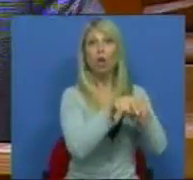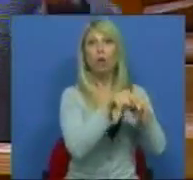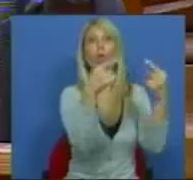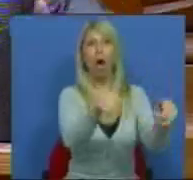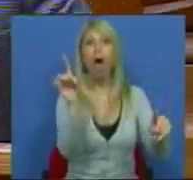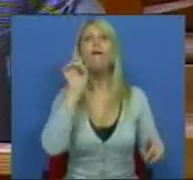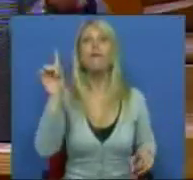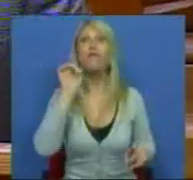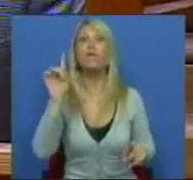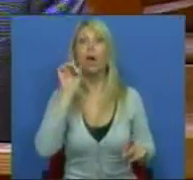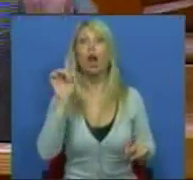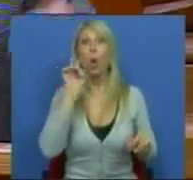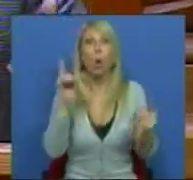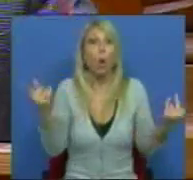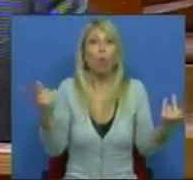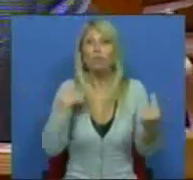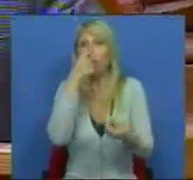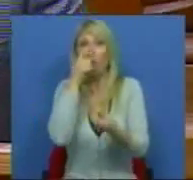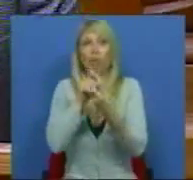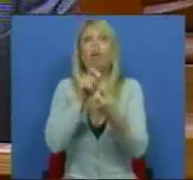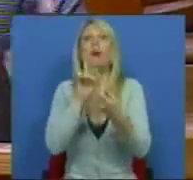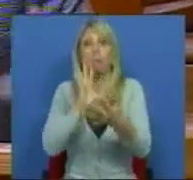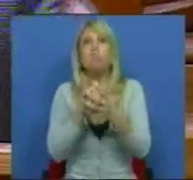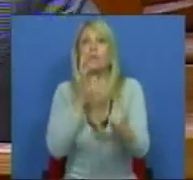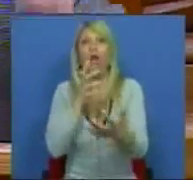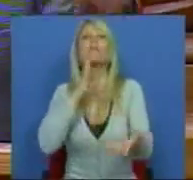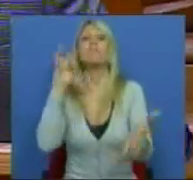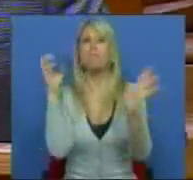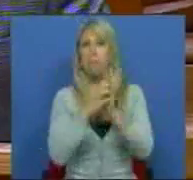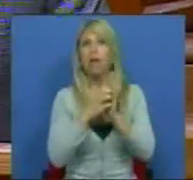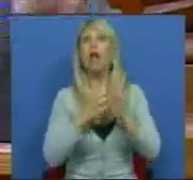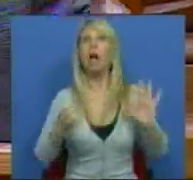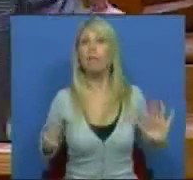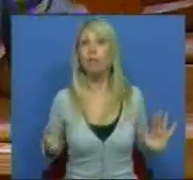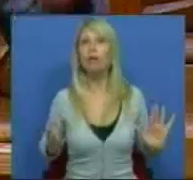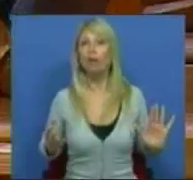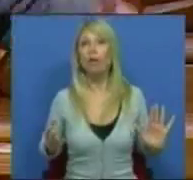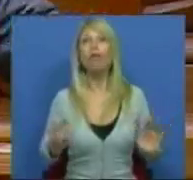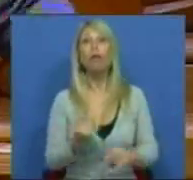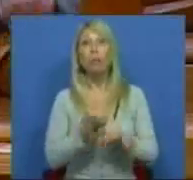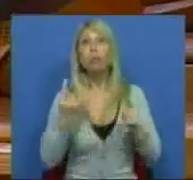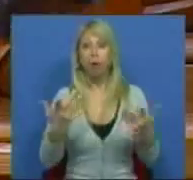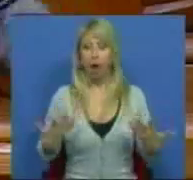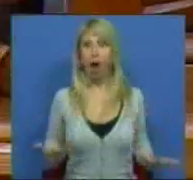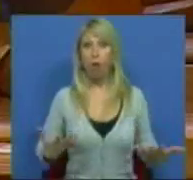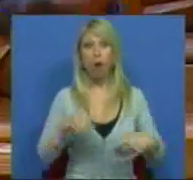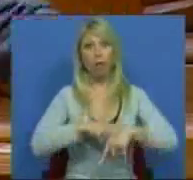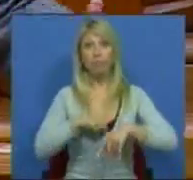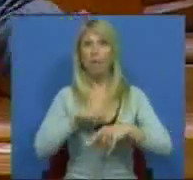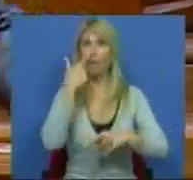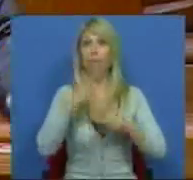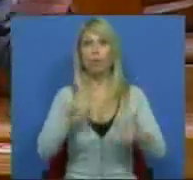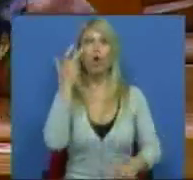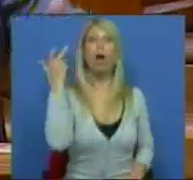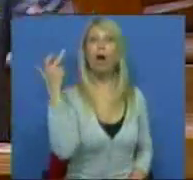um valor, obviamente, simbólico e muito marcante. Muito marcante no momento em que os reformados, em que